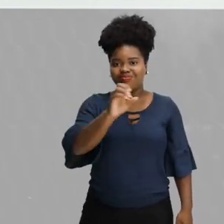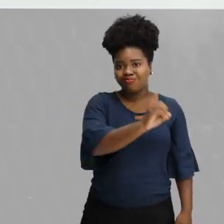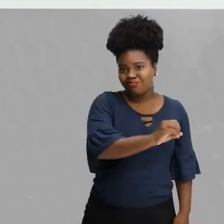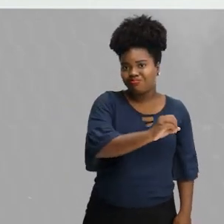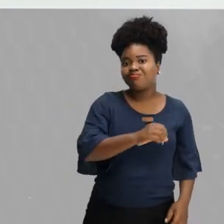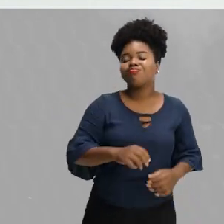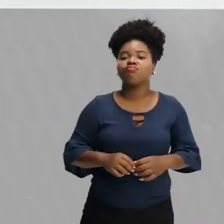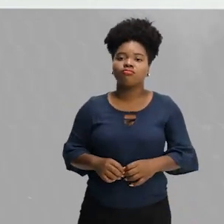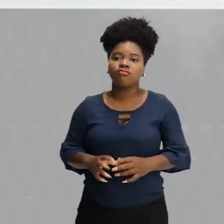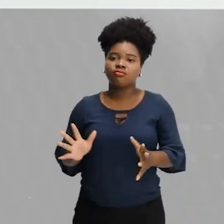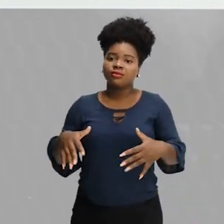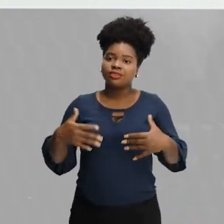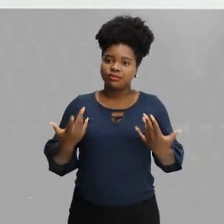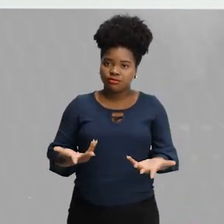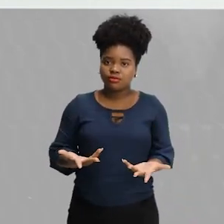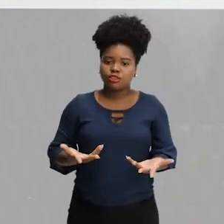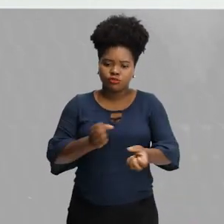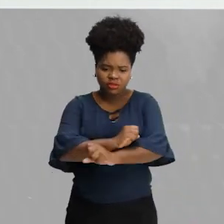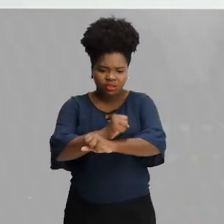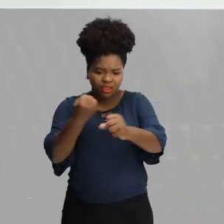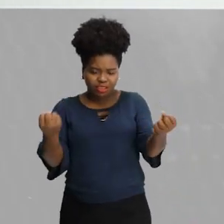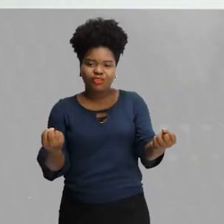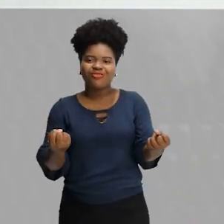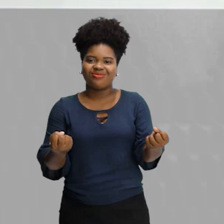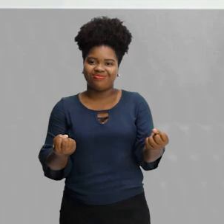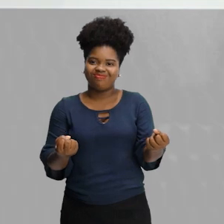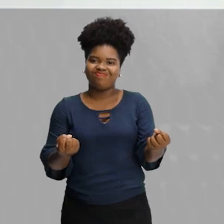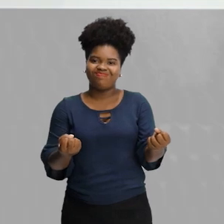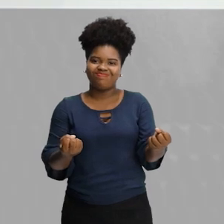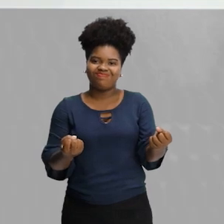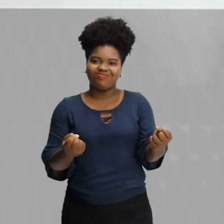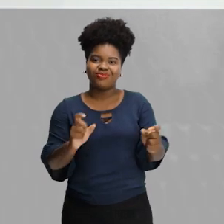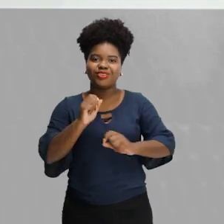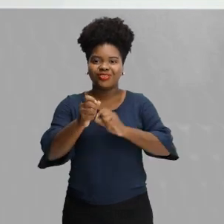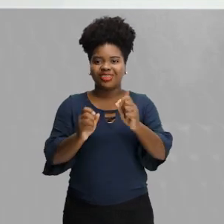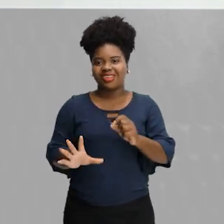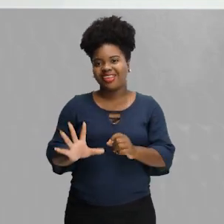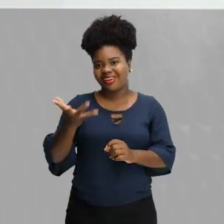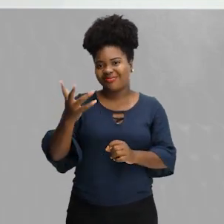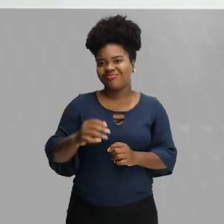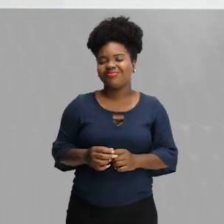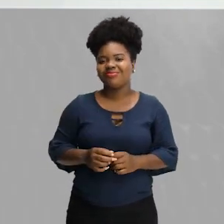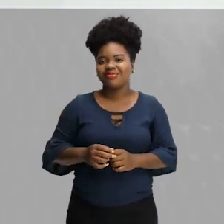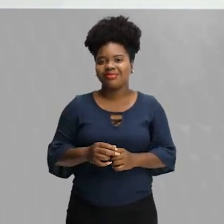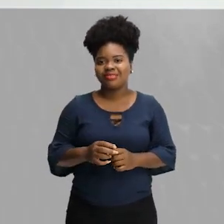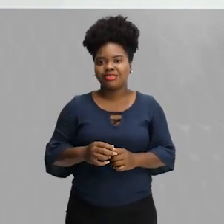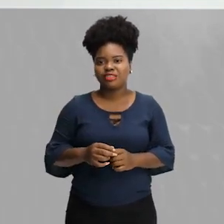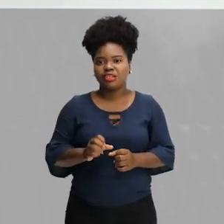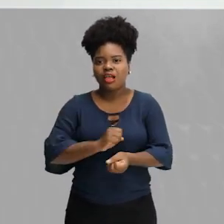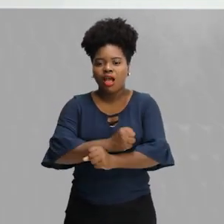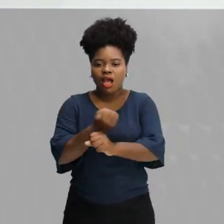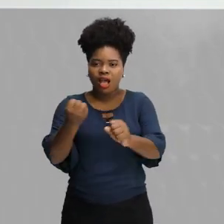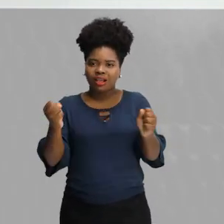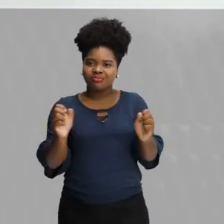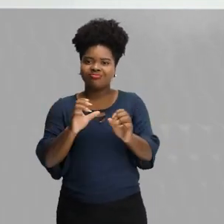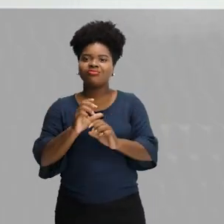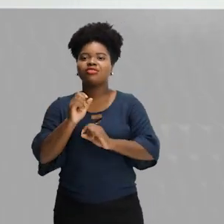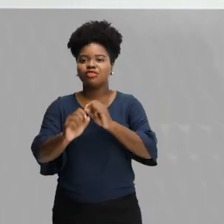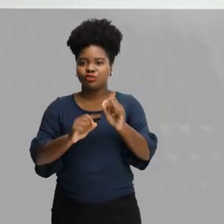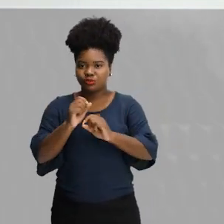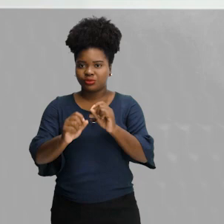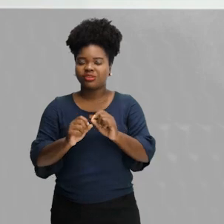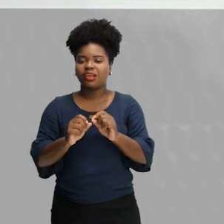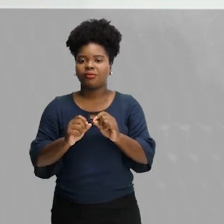norte e sul traz uma essência, que é o quê? Grande variação climatobotânica, que eu vou colocar